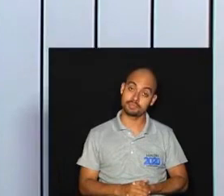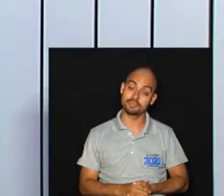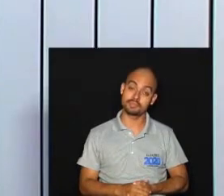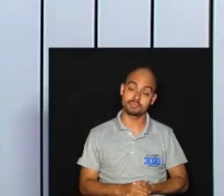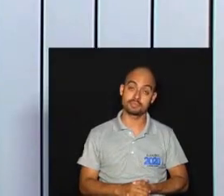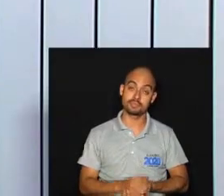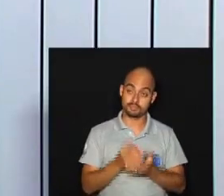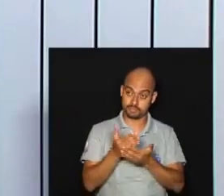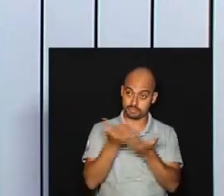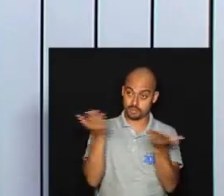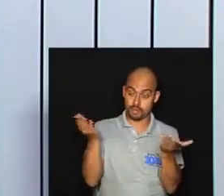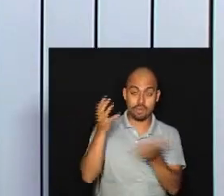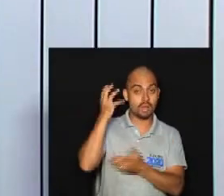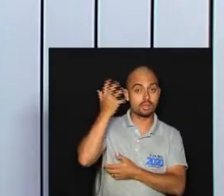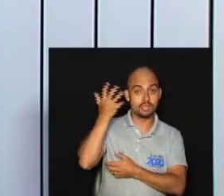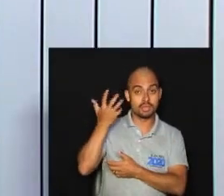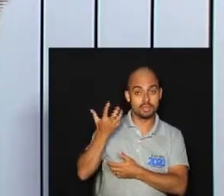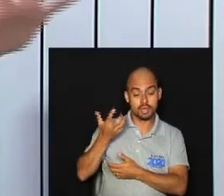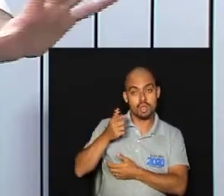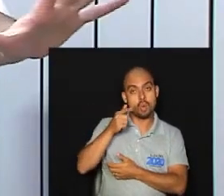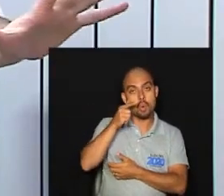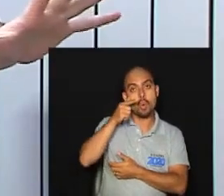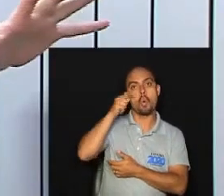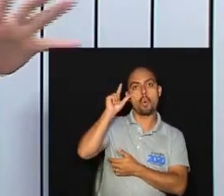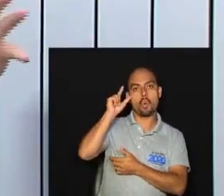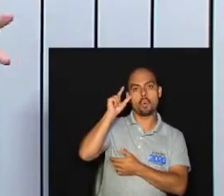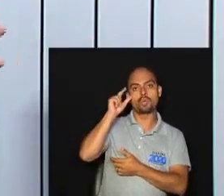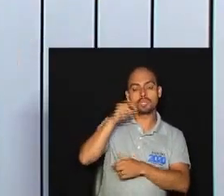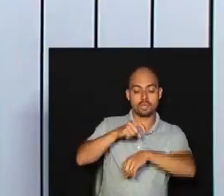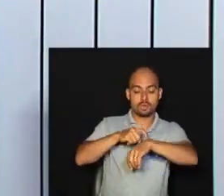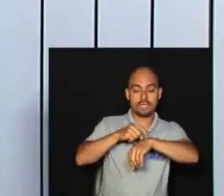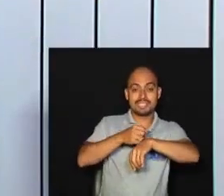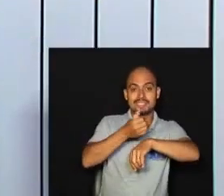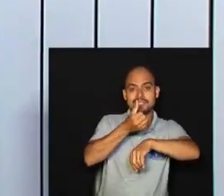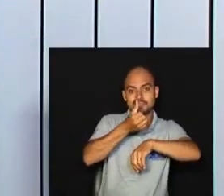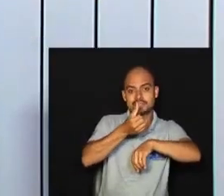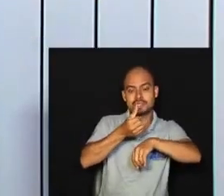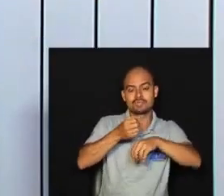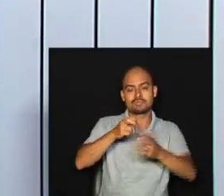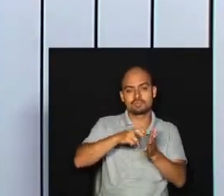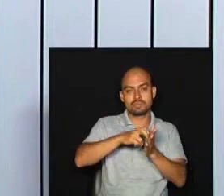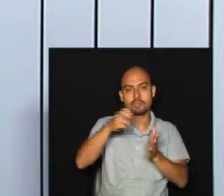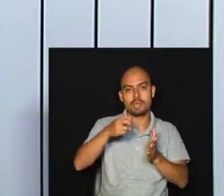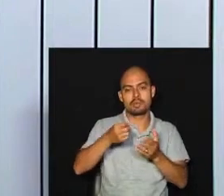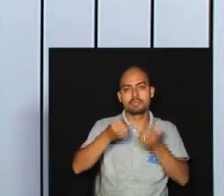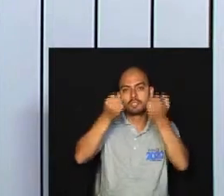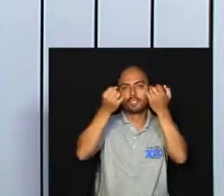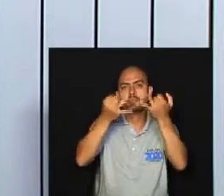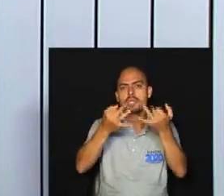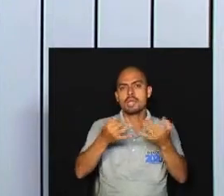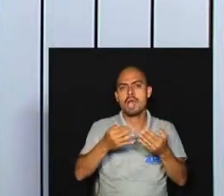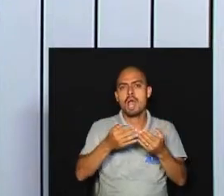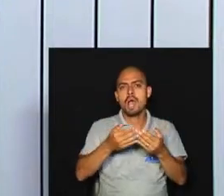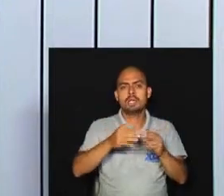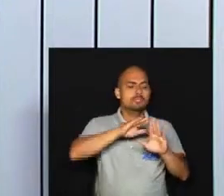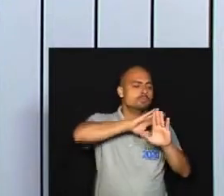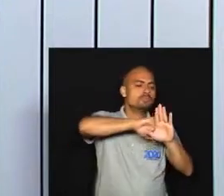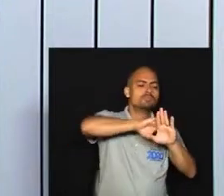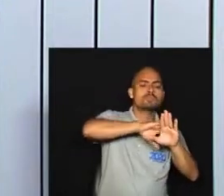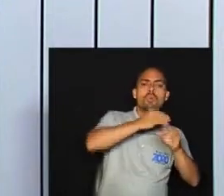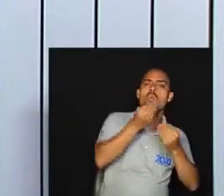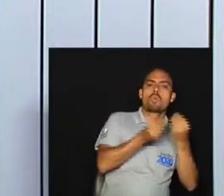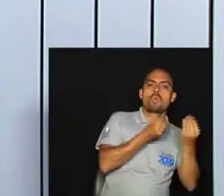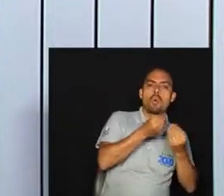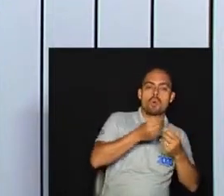Está aí, então a Andréia Marques ontem cedinho, logo às 6 horas da manhã, contando pra gente o bastidor das eleições aqui